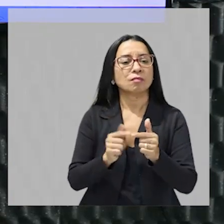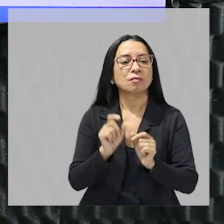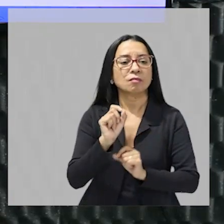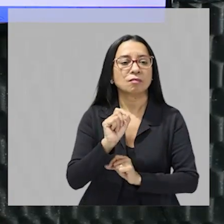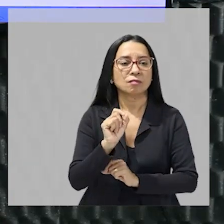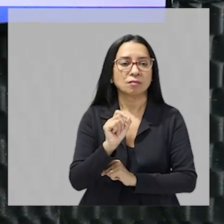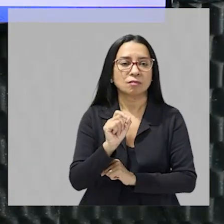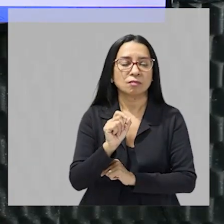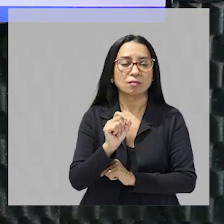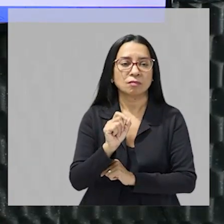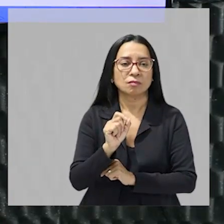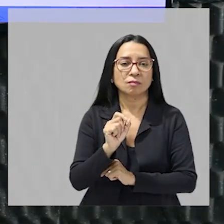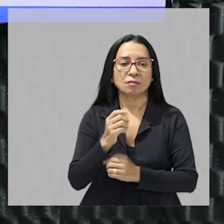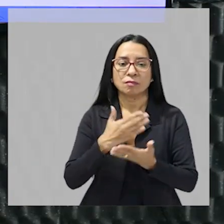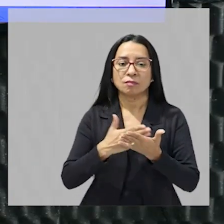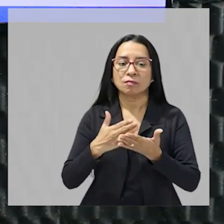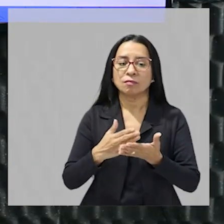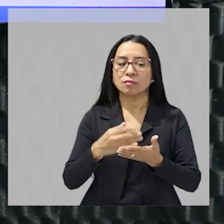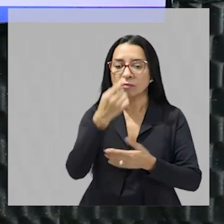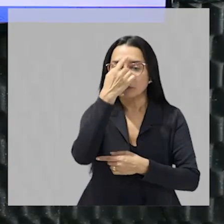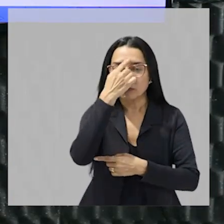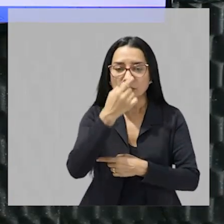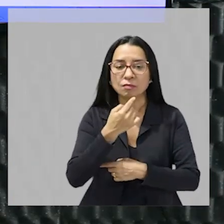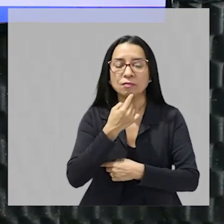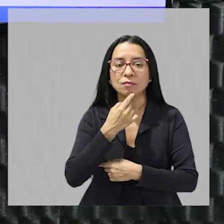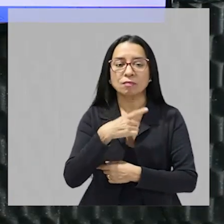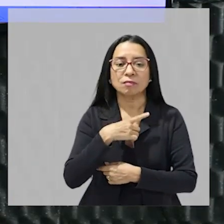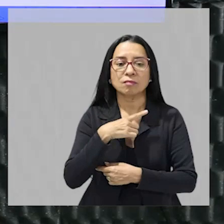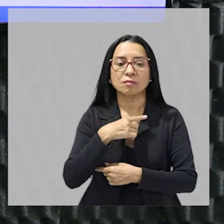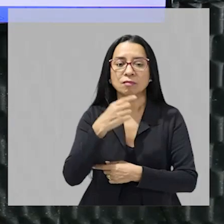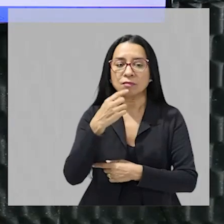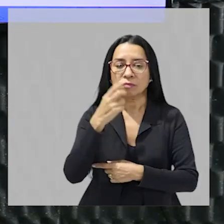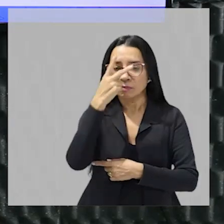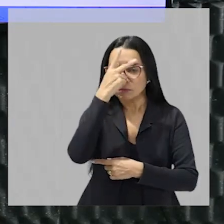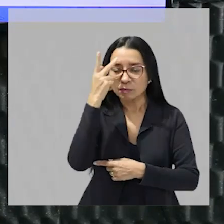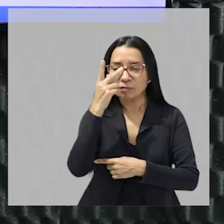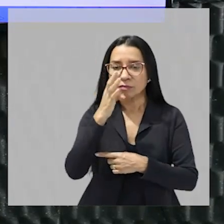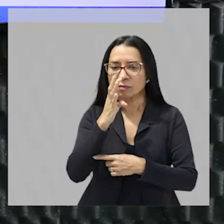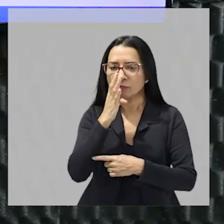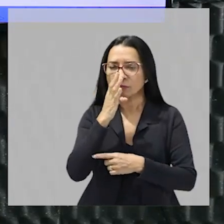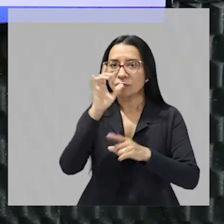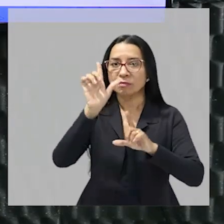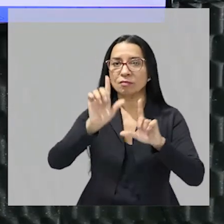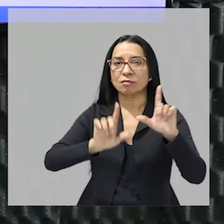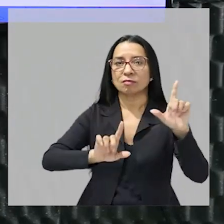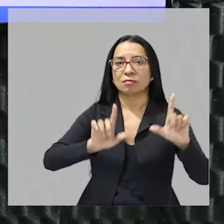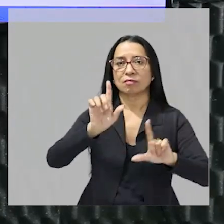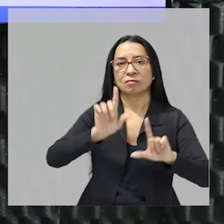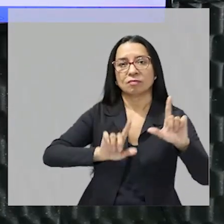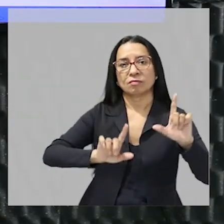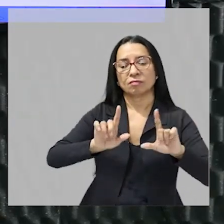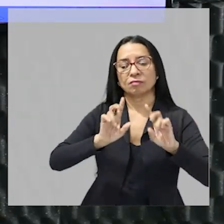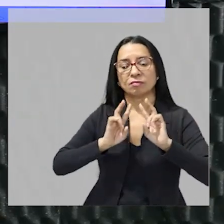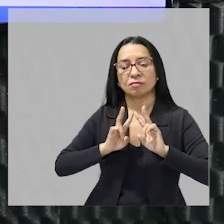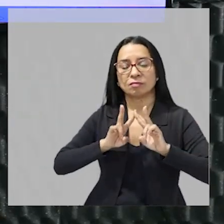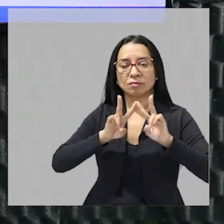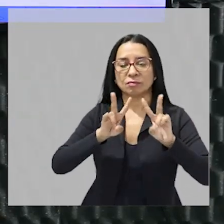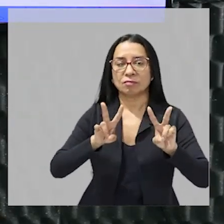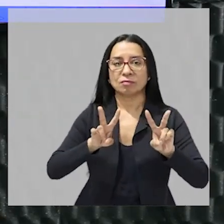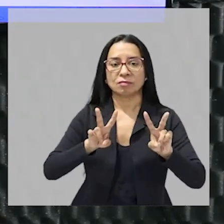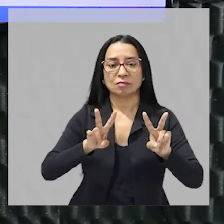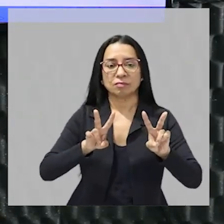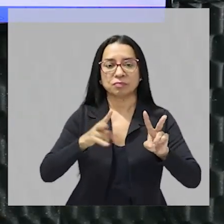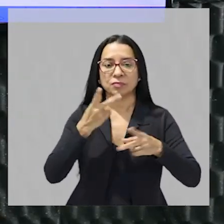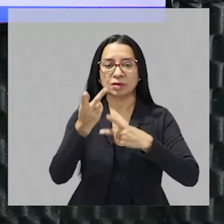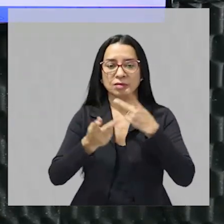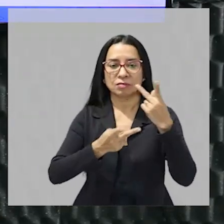com a imagem. Nós temos aqui a pessoa assistindo televisão, tá? Analisando ali a situação e a pessoa